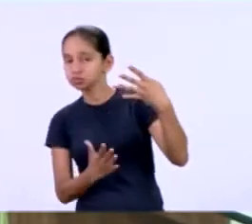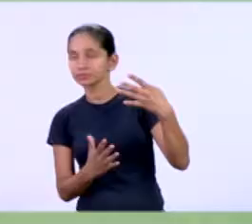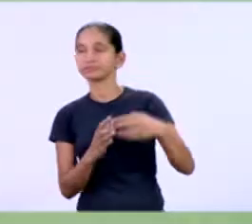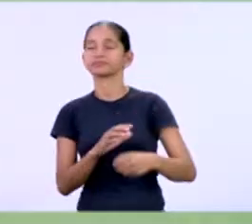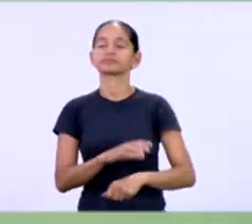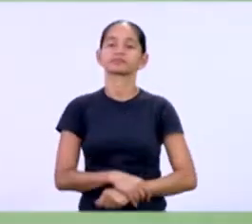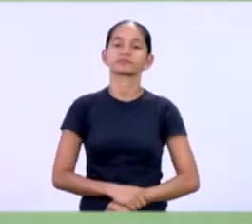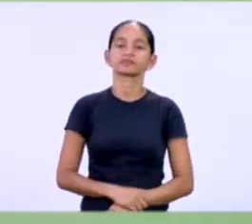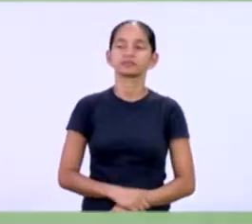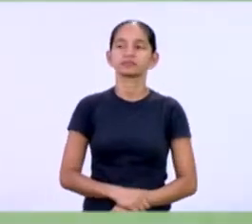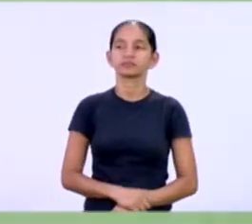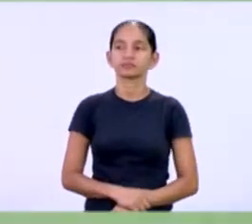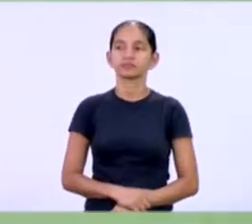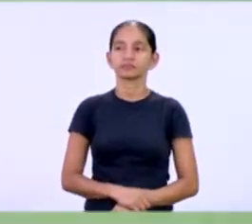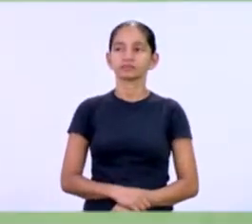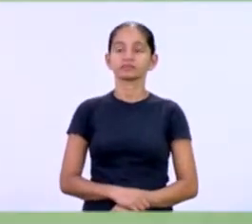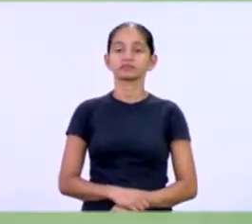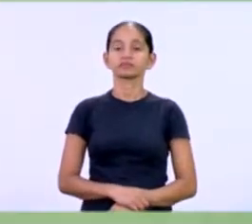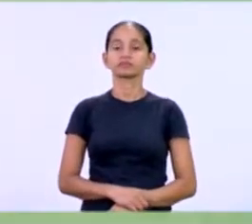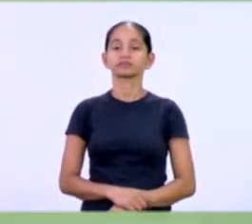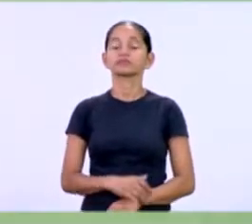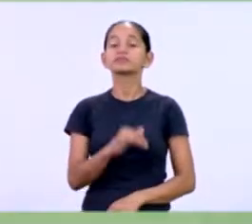tópico.